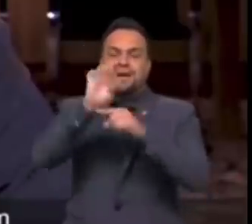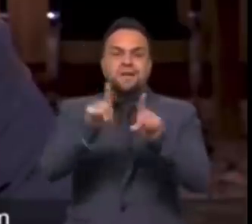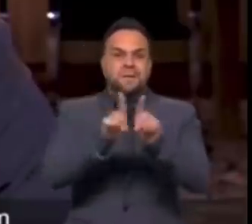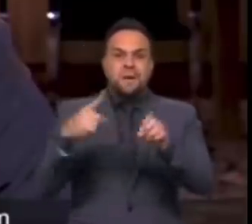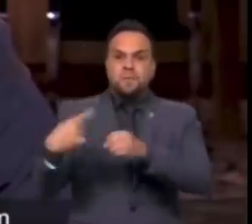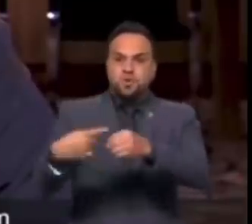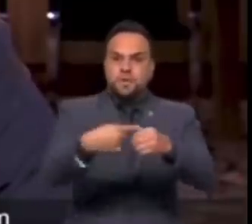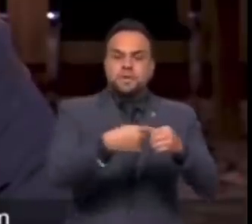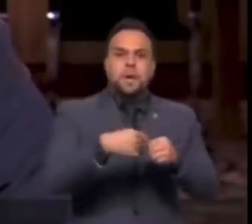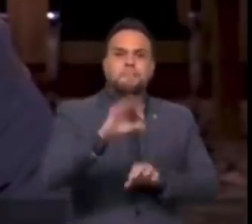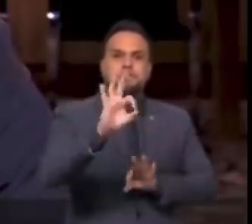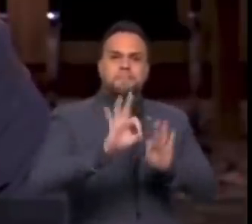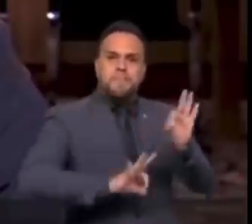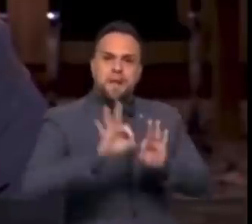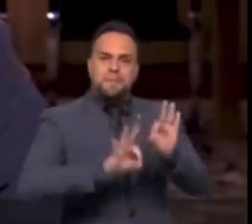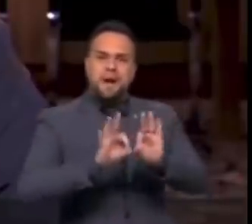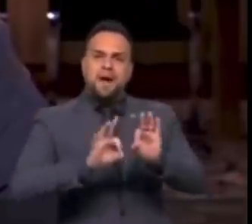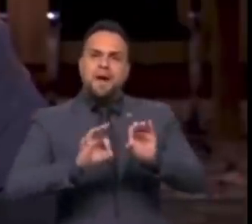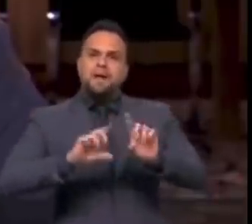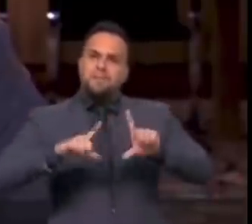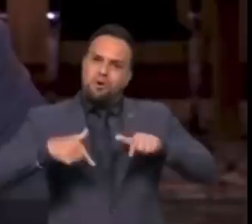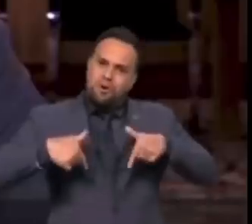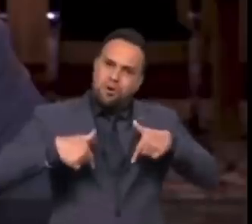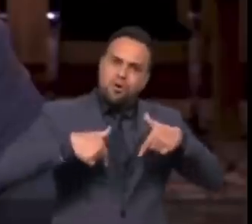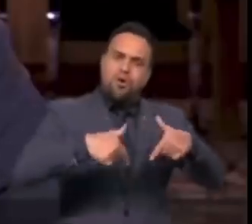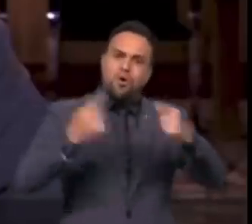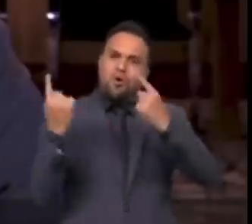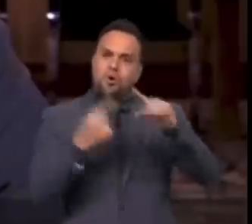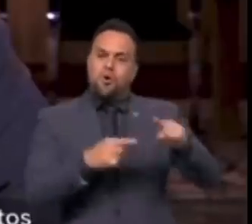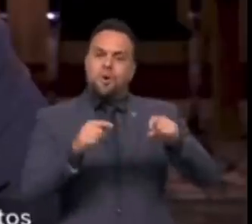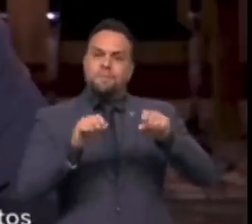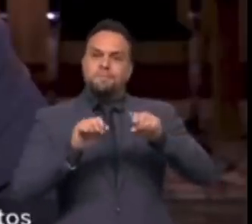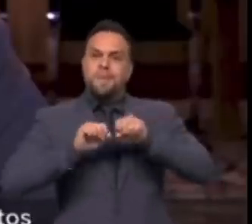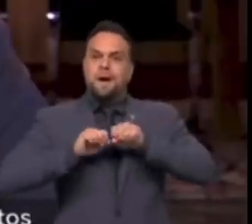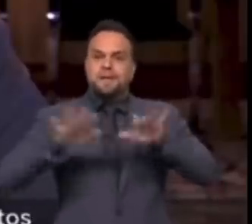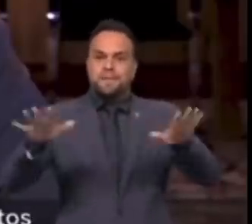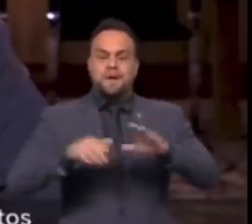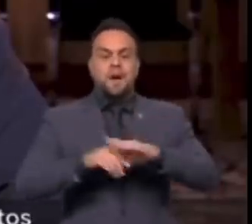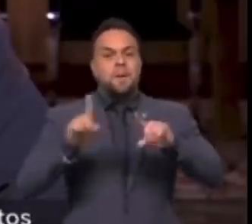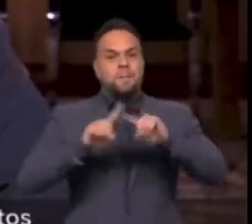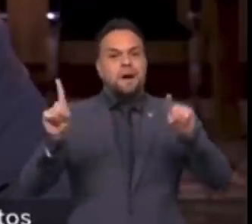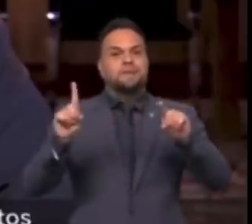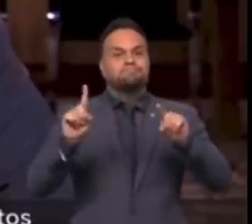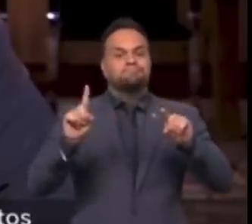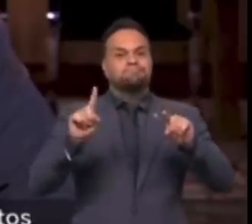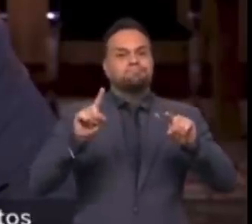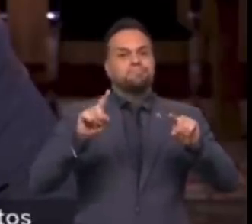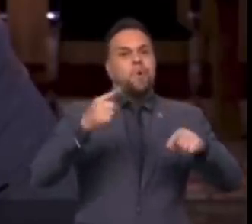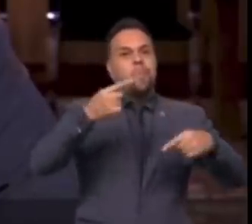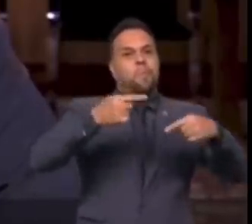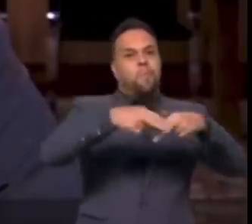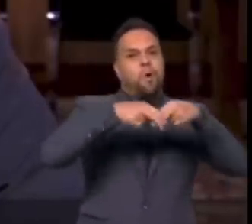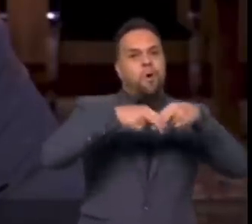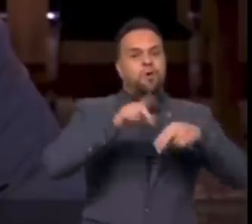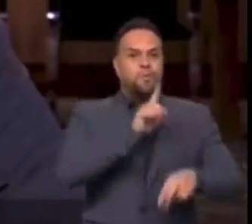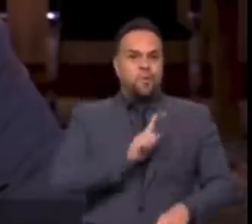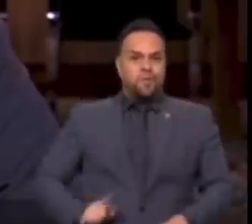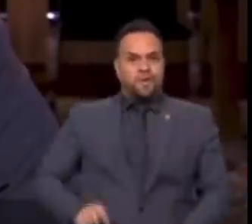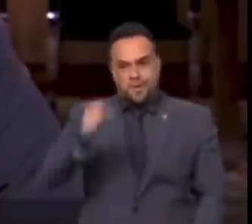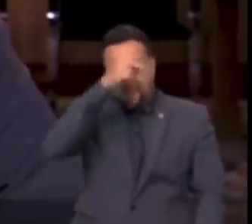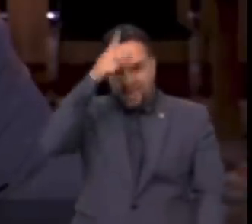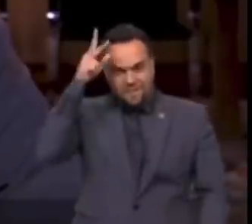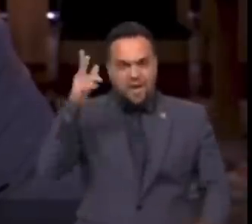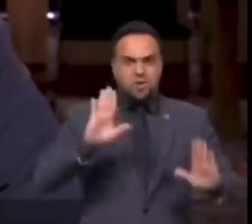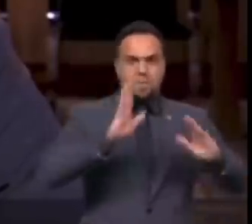estados e municípios se preparassem para enfrentar a pandemia com a política de muitos governadores e prefeitos de